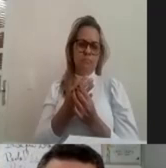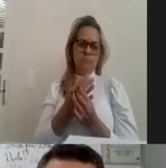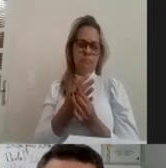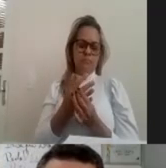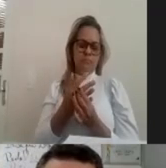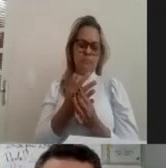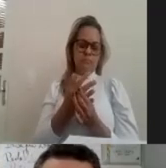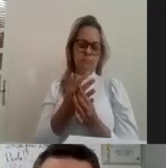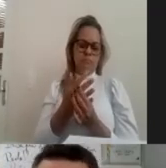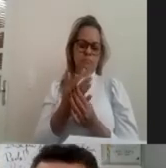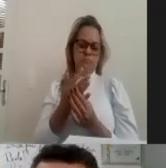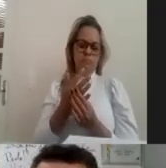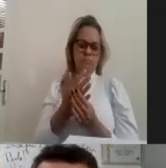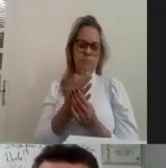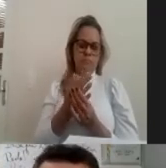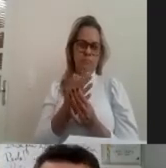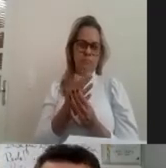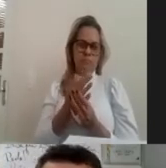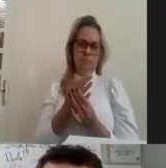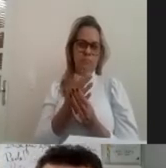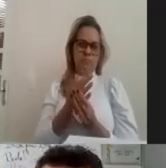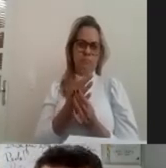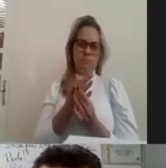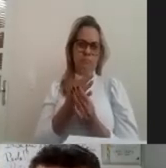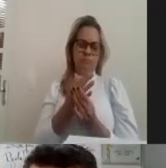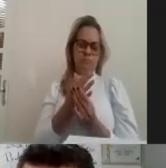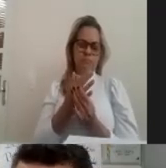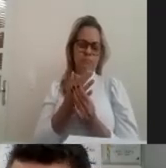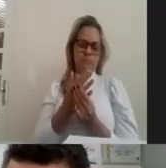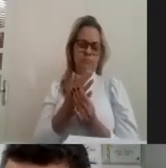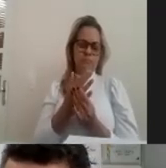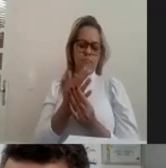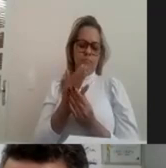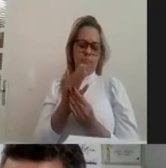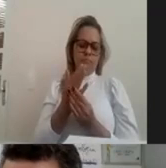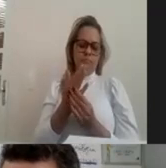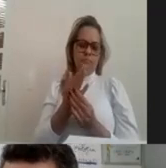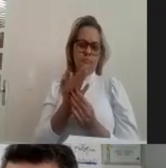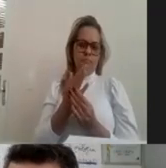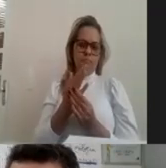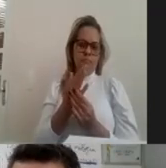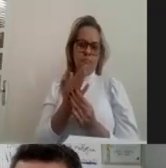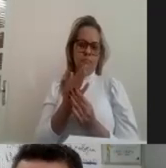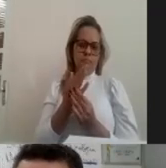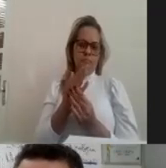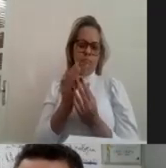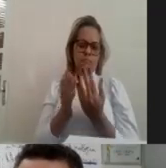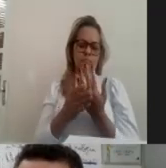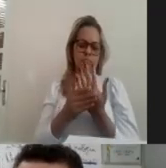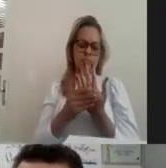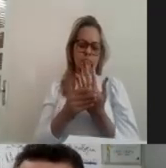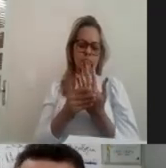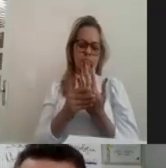Professor, posso falar um pouquinho? Dois minutinhos. Assim, ó, eu sou do interior de Piratini, Rio Grande do Sul.